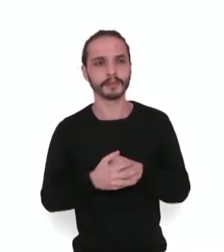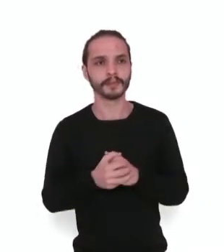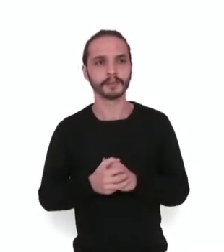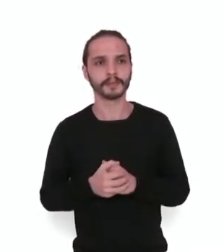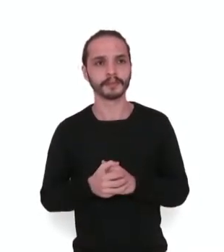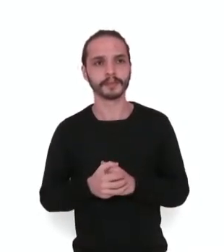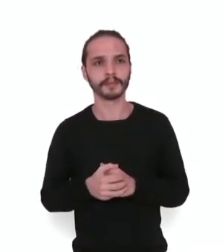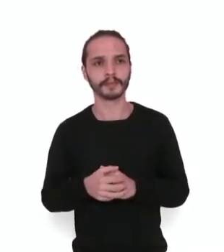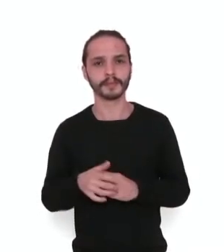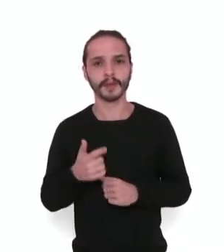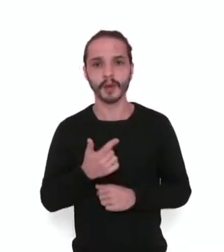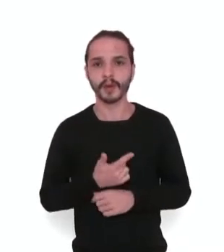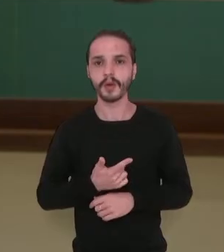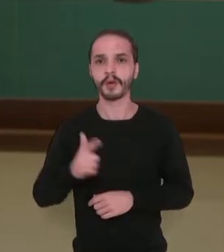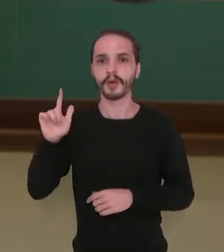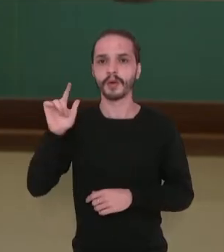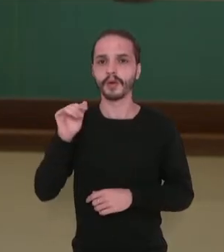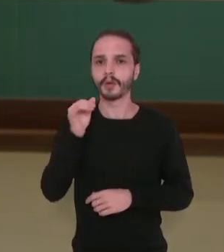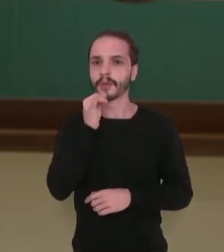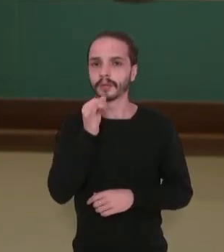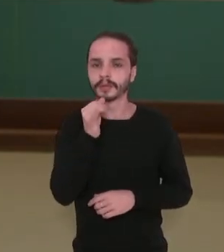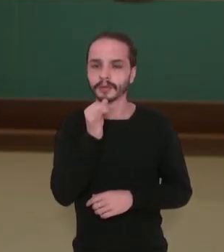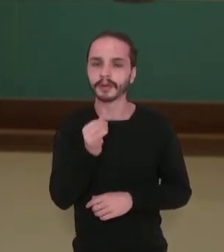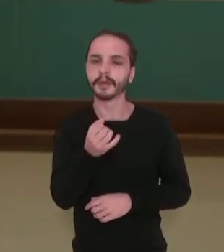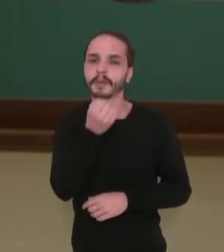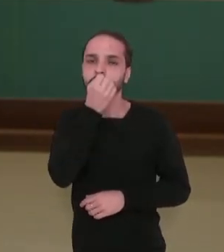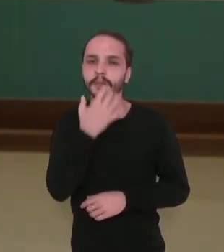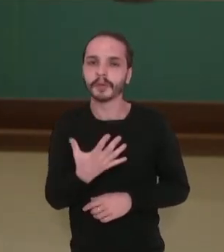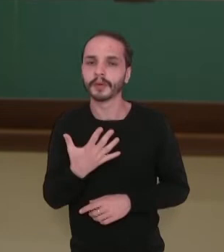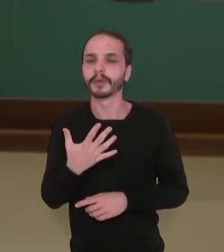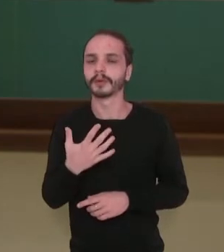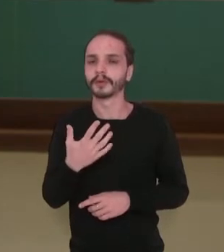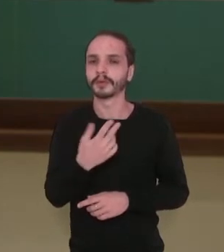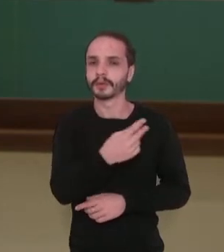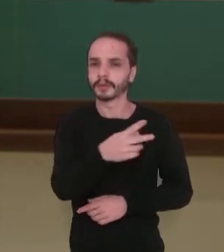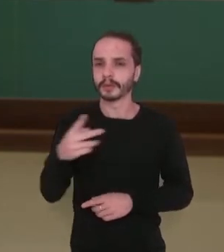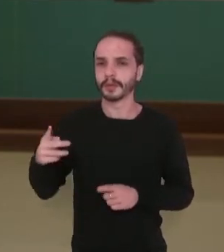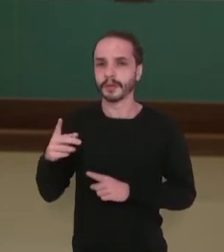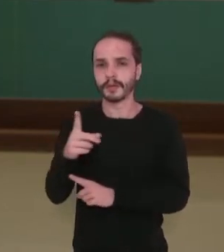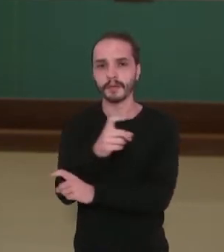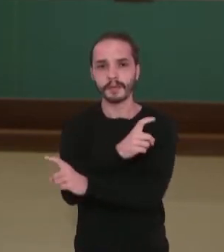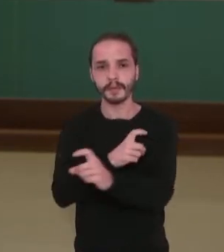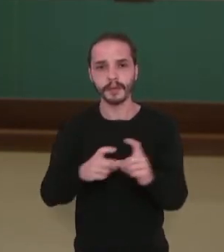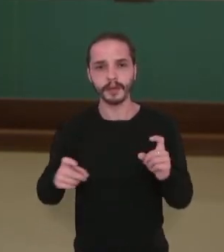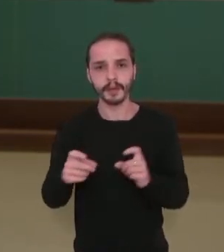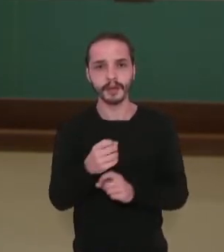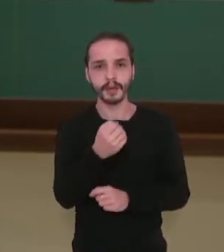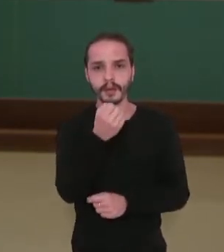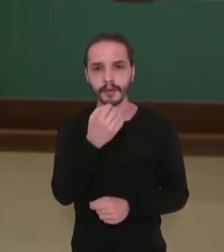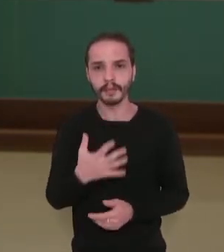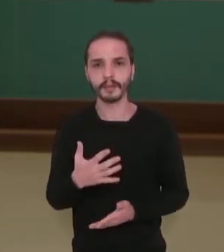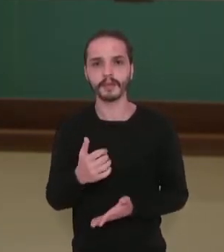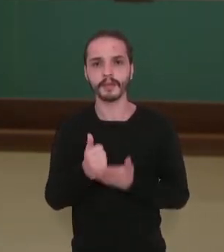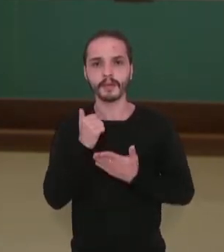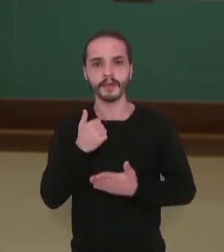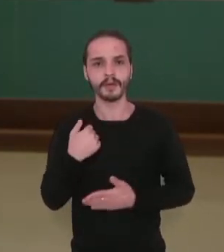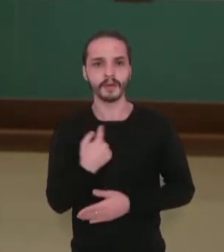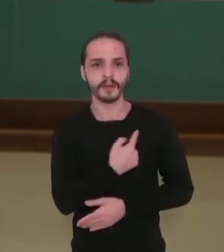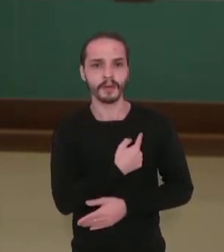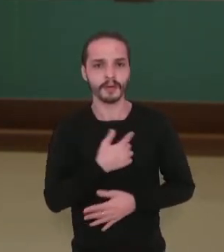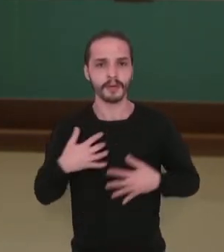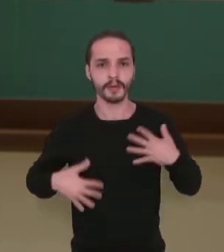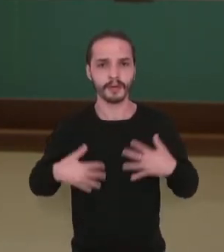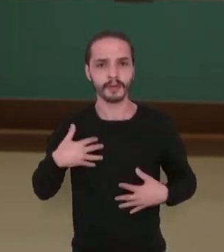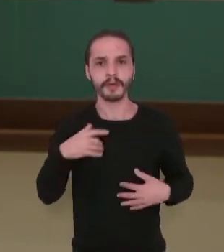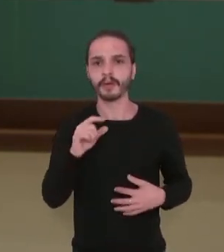outra benfeitoria, um outro benefício dessas bactérias que são muito benéficas para nós é na